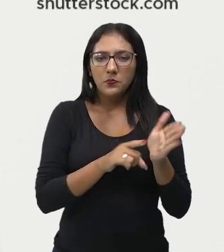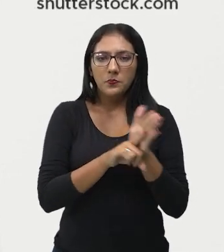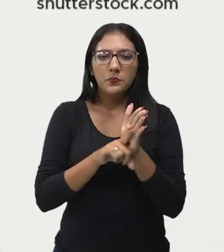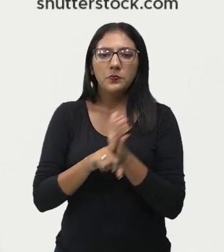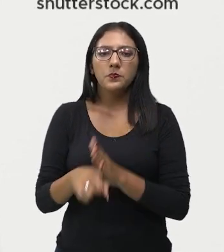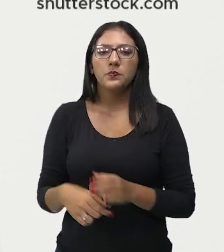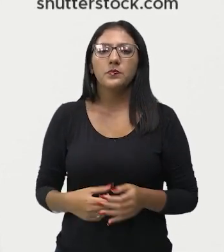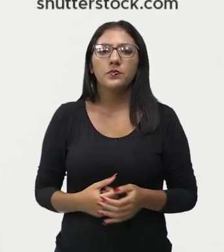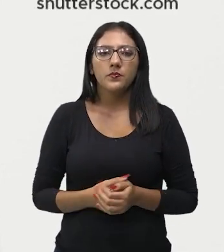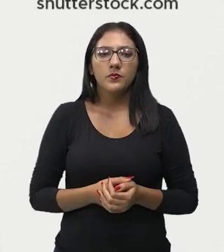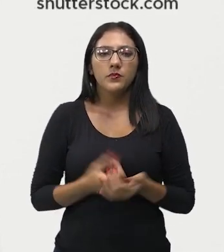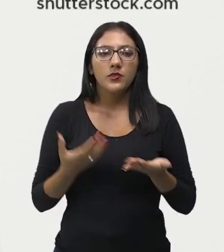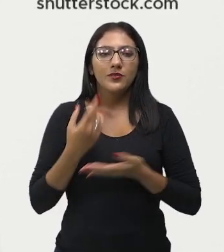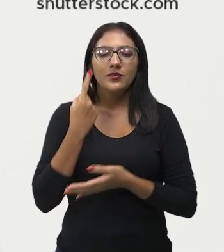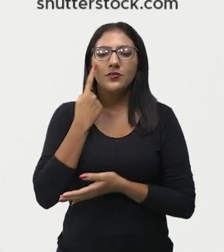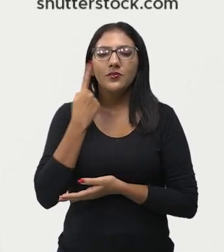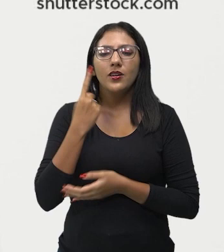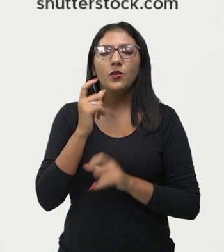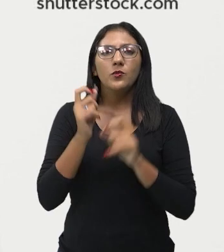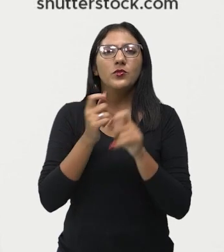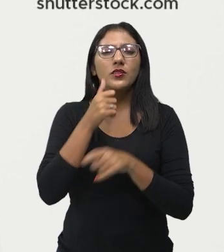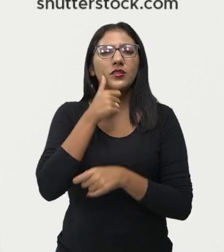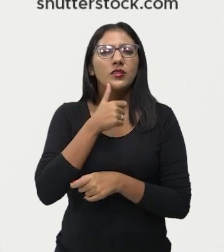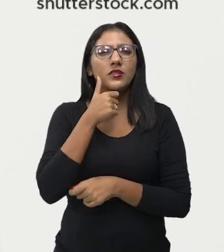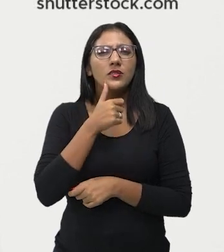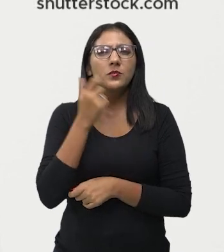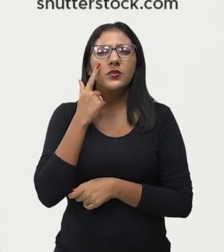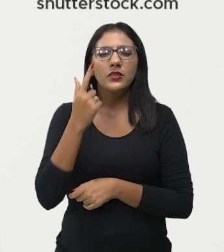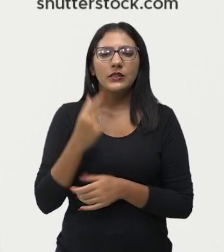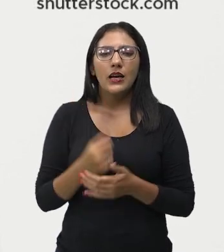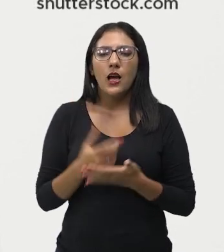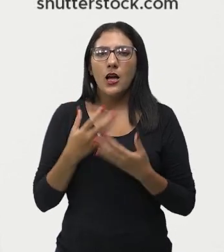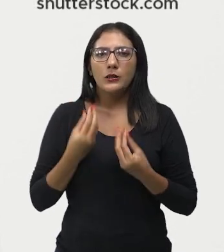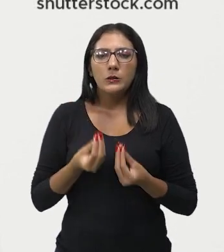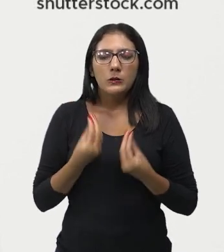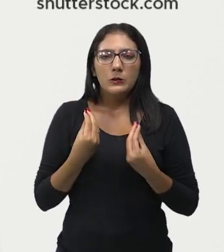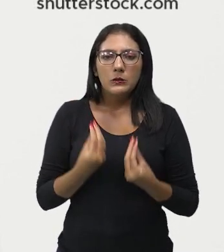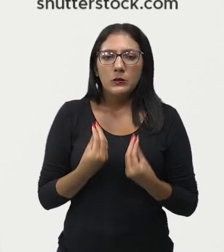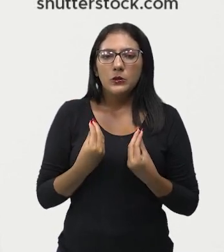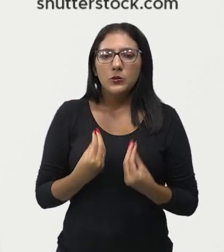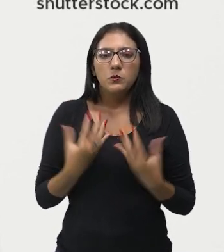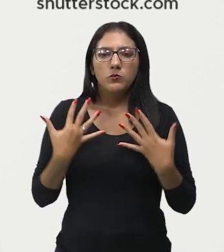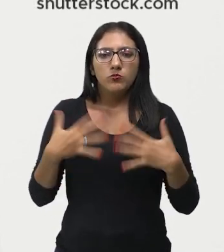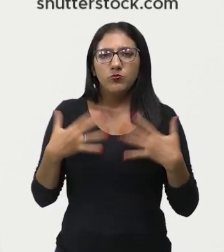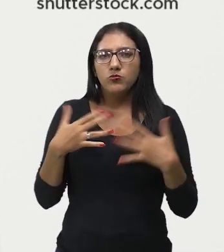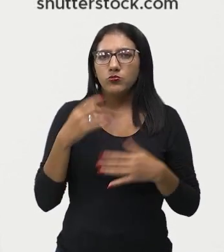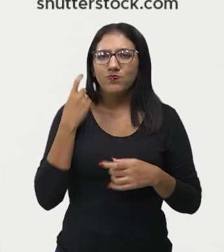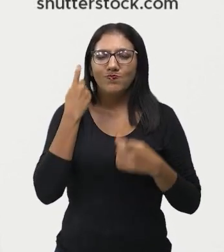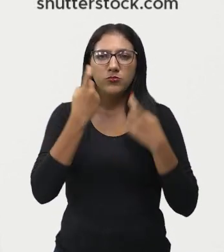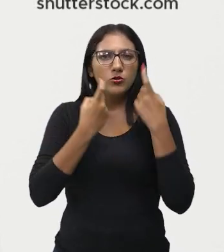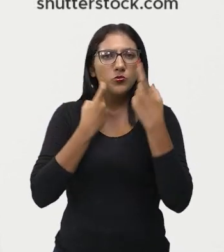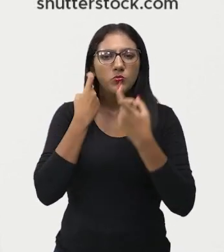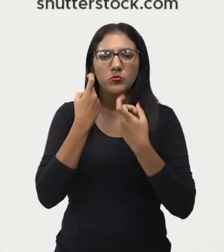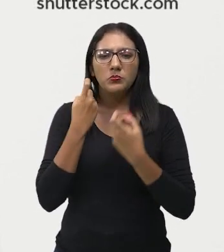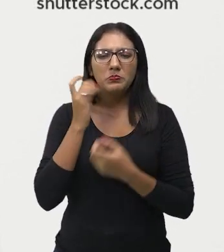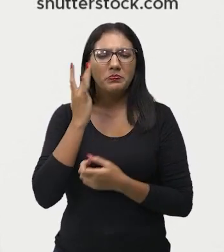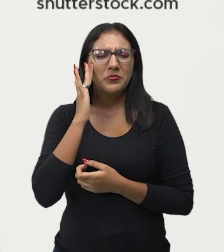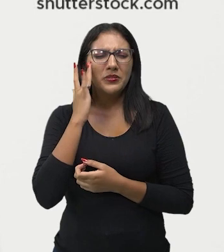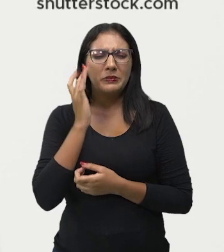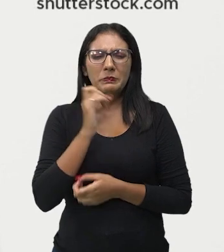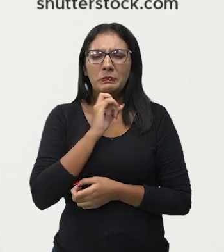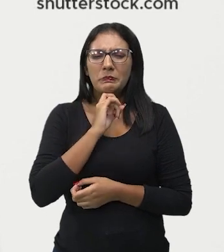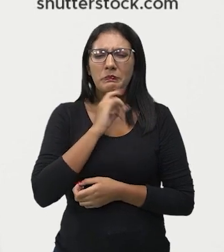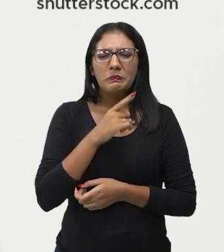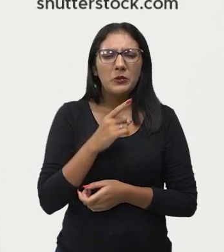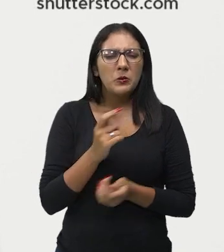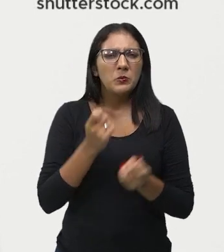aí, olha o que a mocinha, a estudante falou, nossa, fiquei confusa. Será que não tem outra maneira de